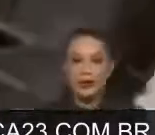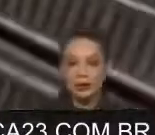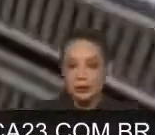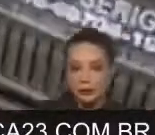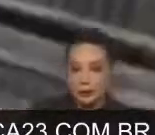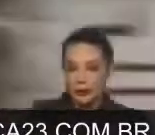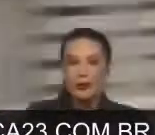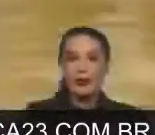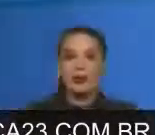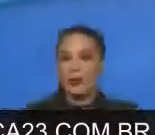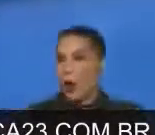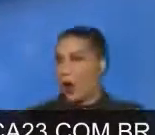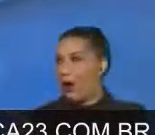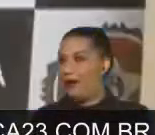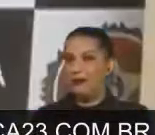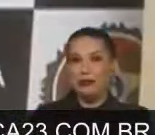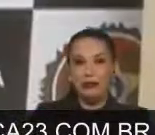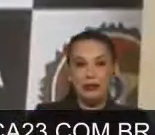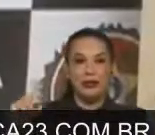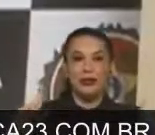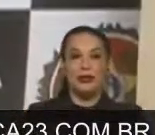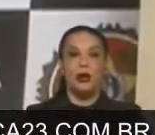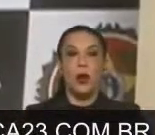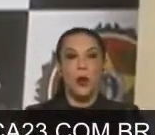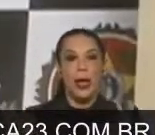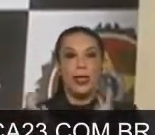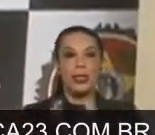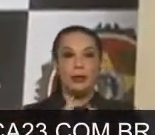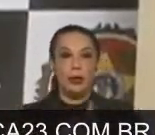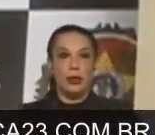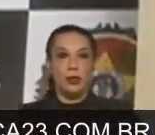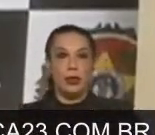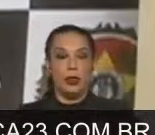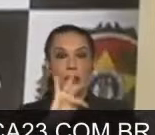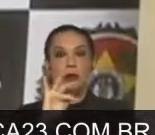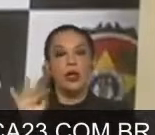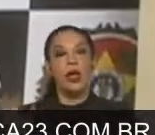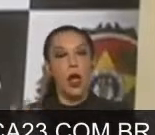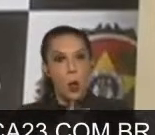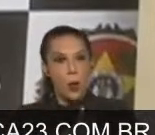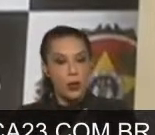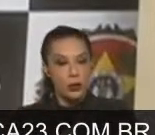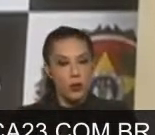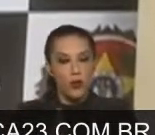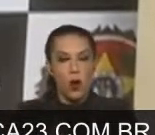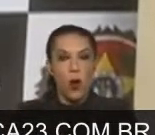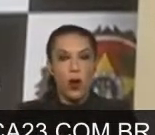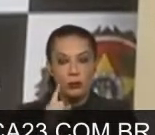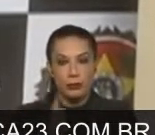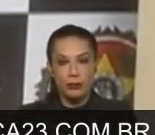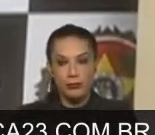e os equipamentos usados para a fraude. Uma equipe da delegacia foi ao local e constatou o